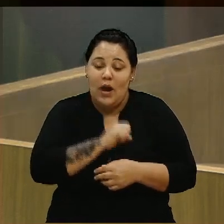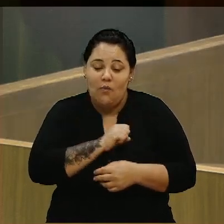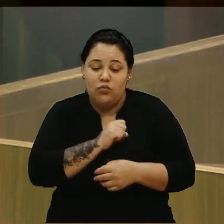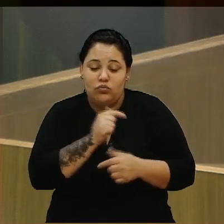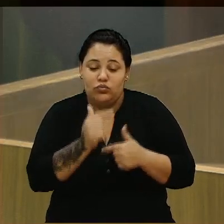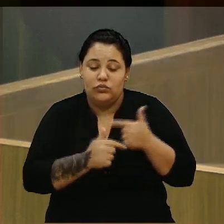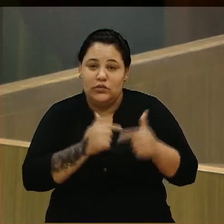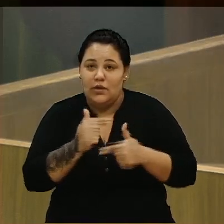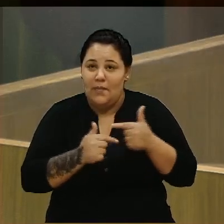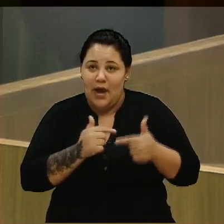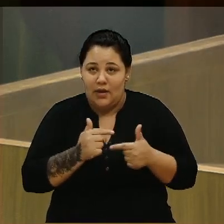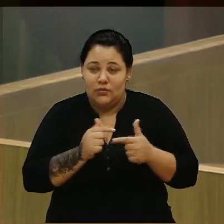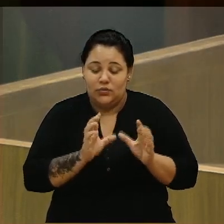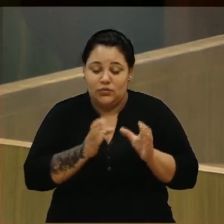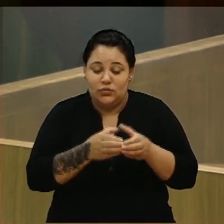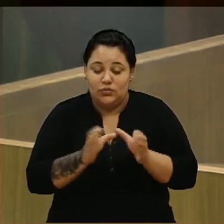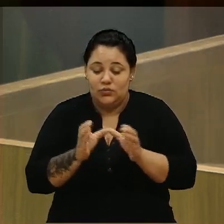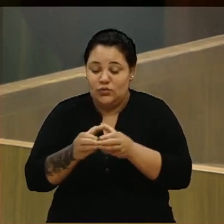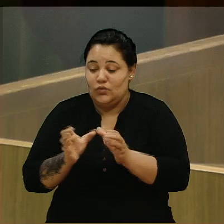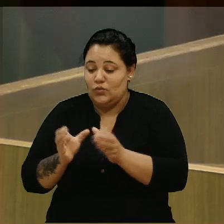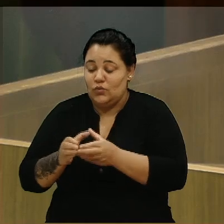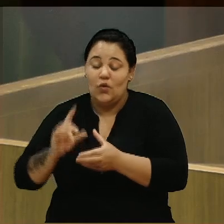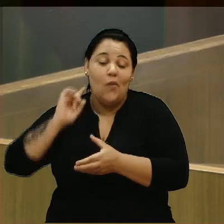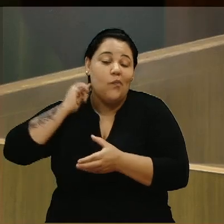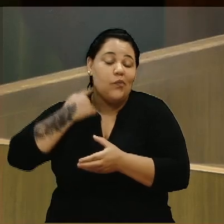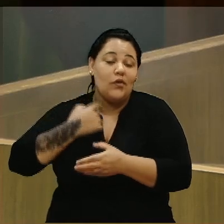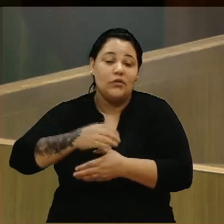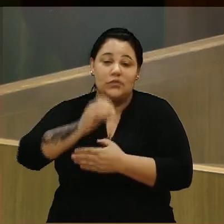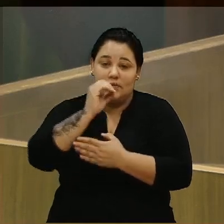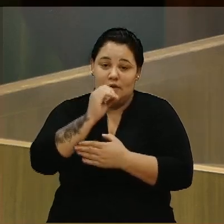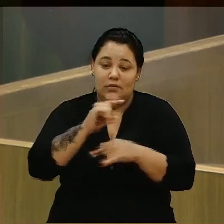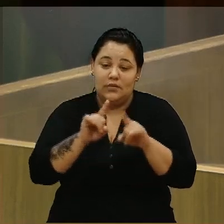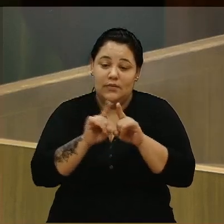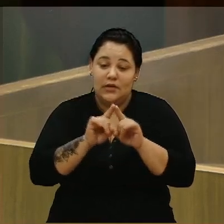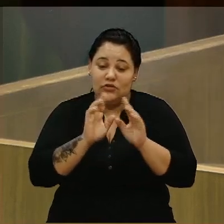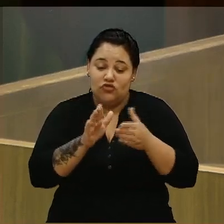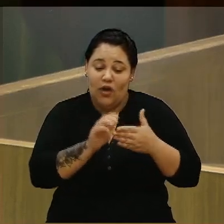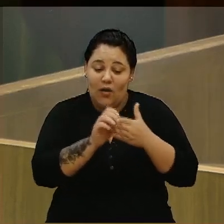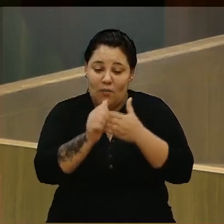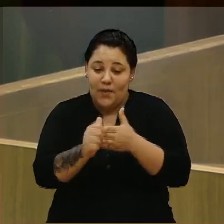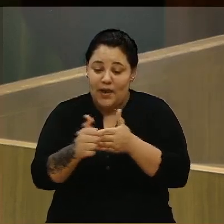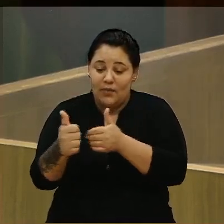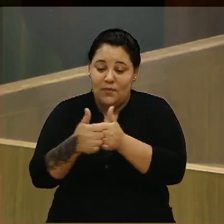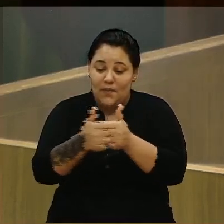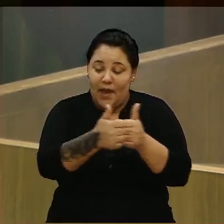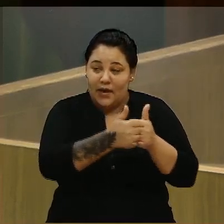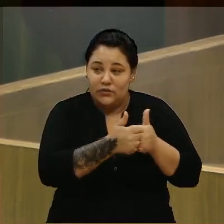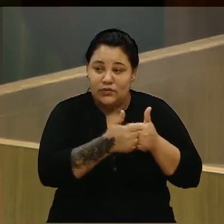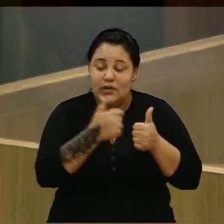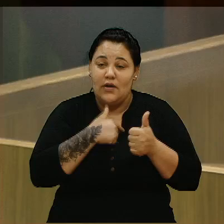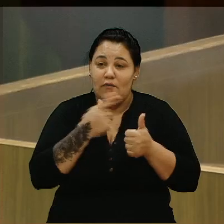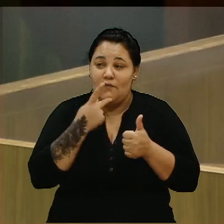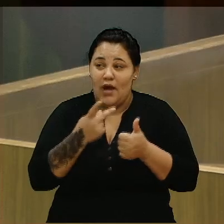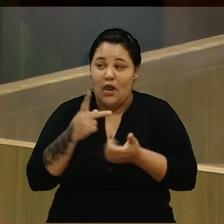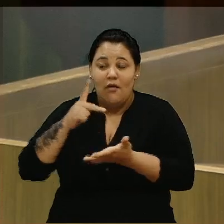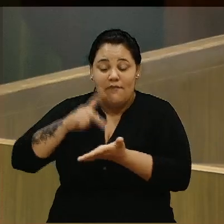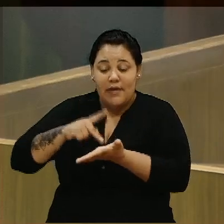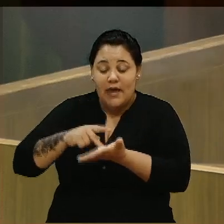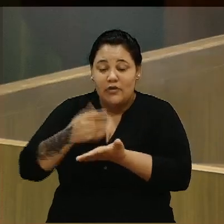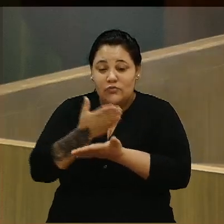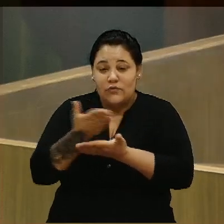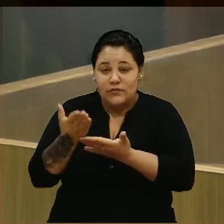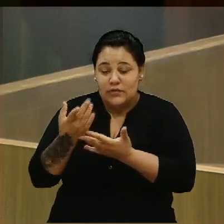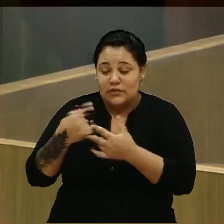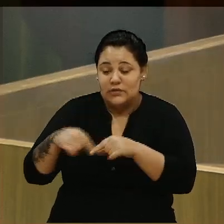trabalho do coletivo do Caxias Lixo Zero. A gente tem acompanhado de perto, eu falo e confesso para vocês que